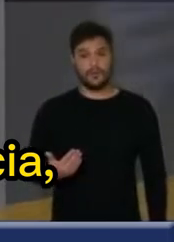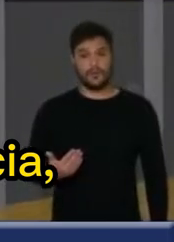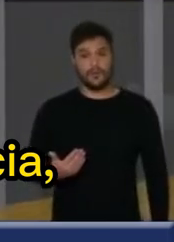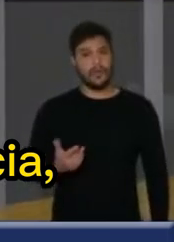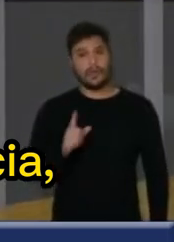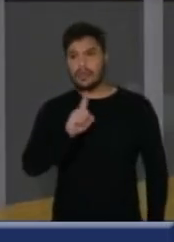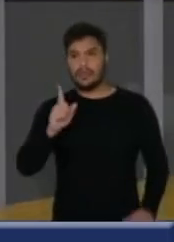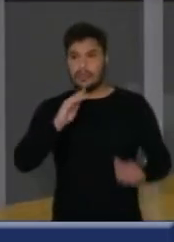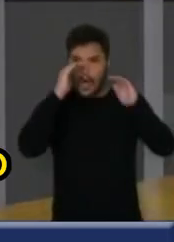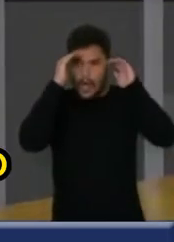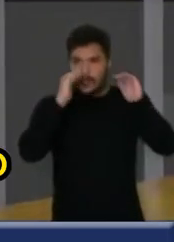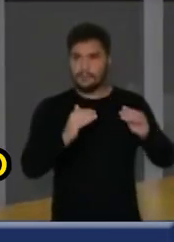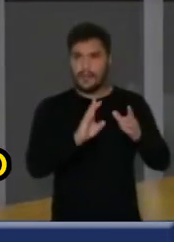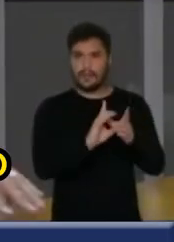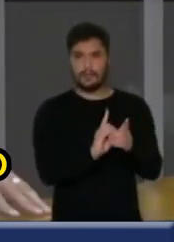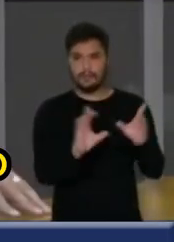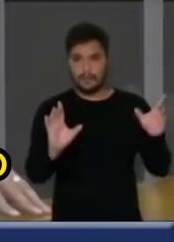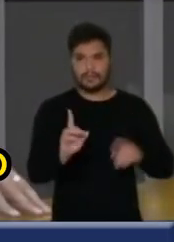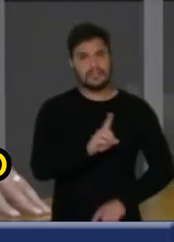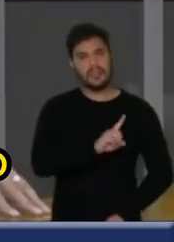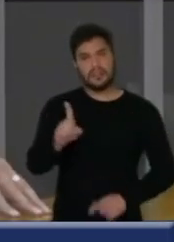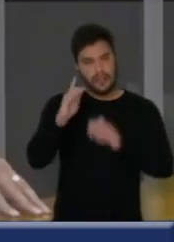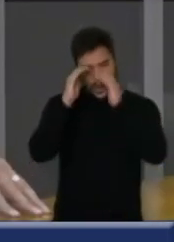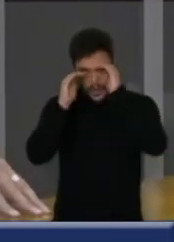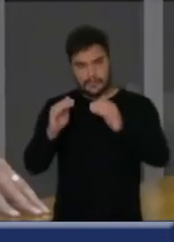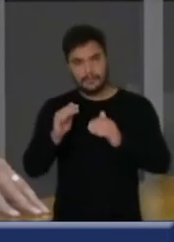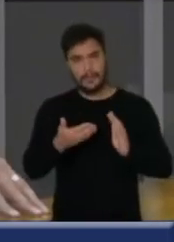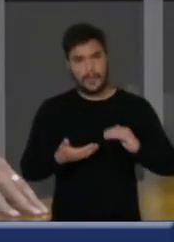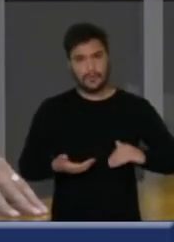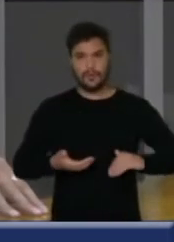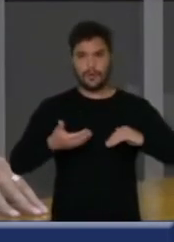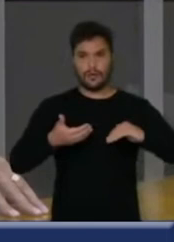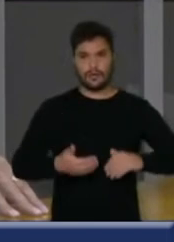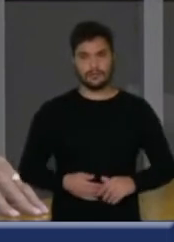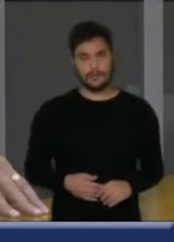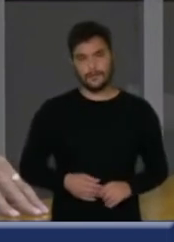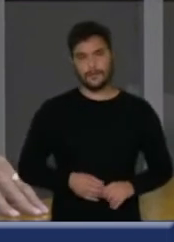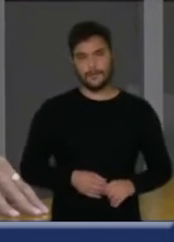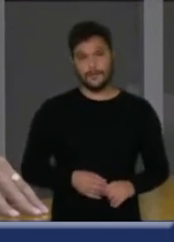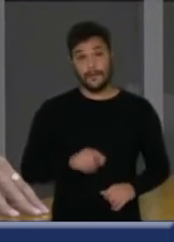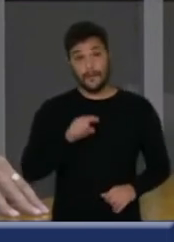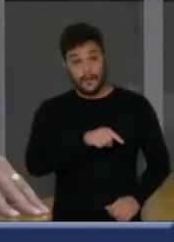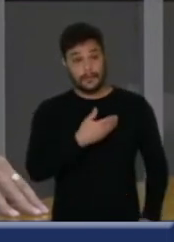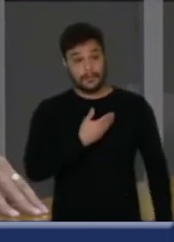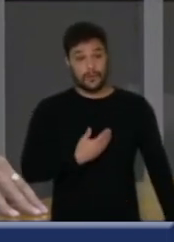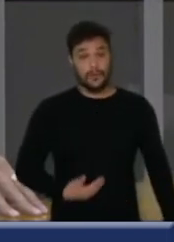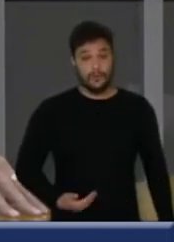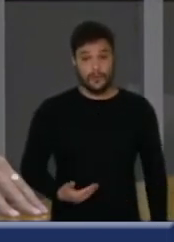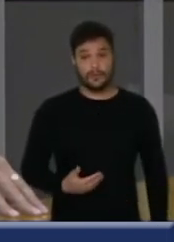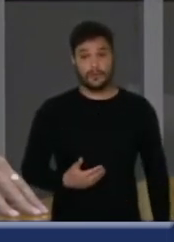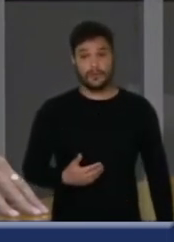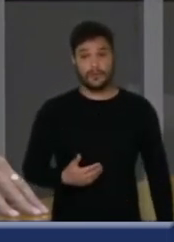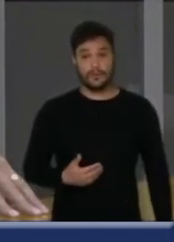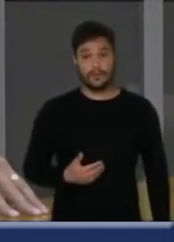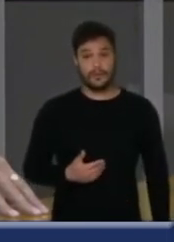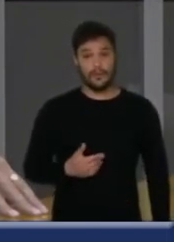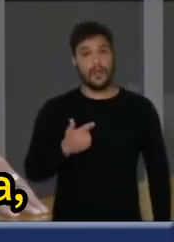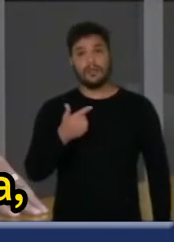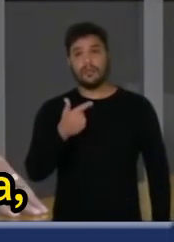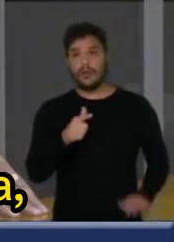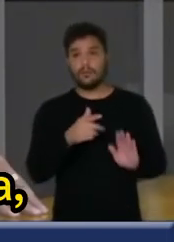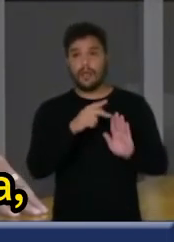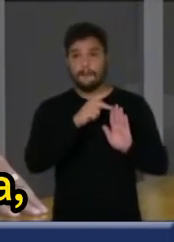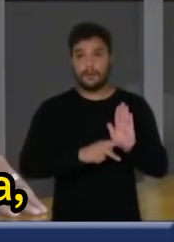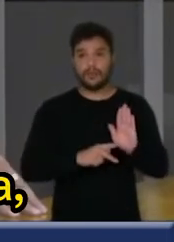respeita a democracia, não respeita o parlamento. Um governo que não apresenta projetos,